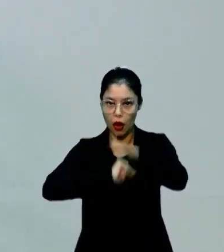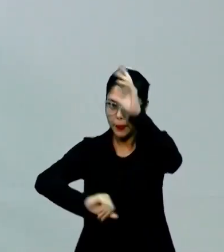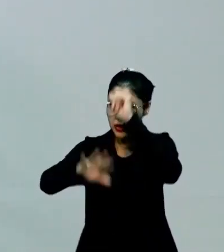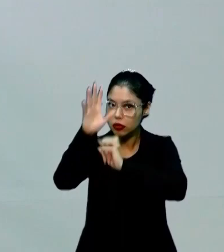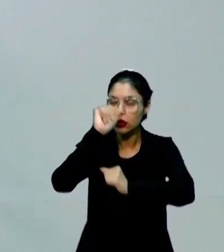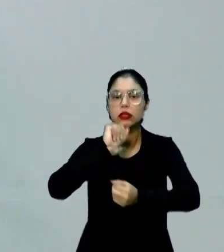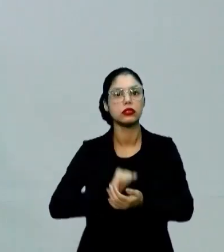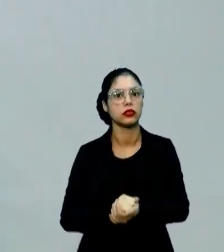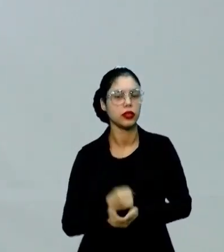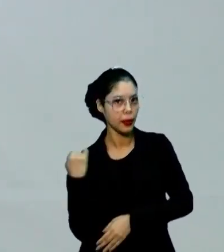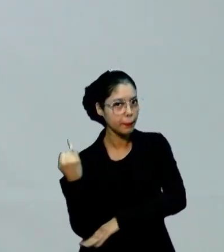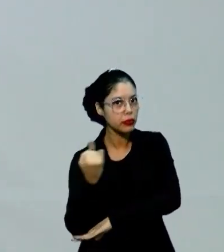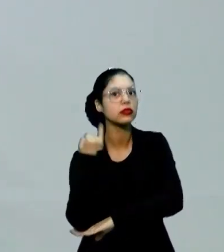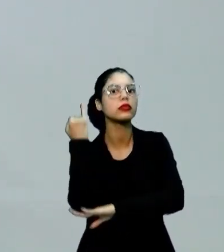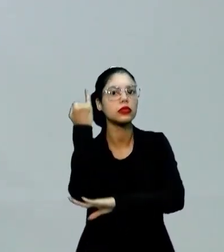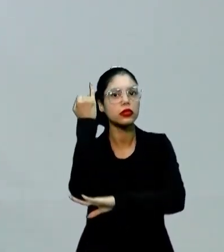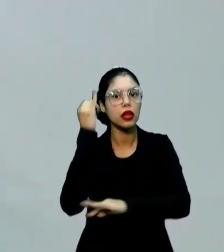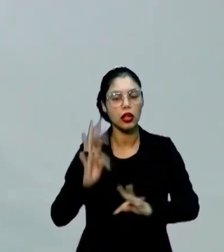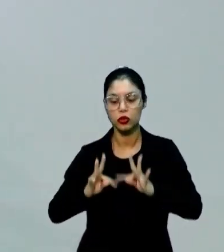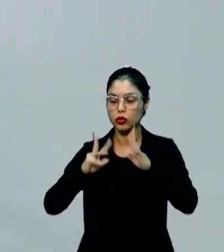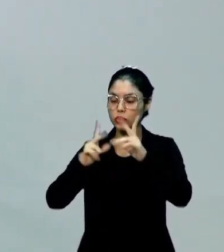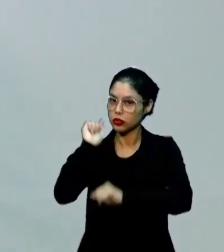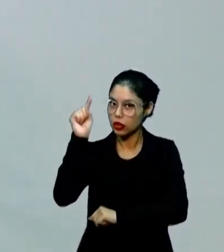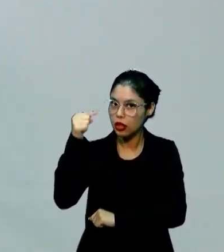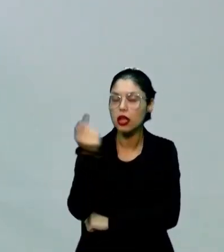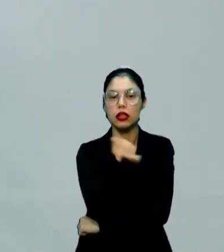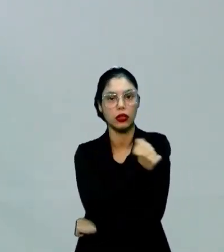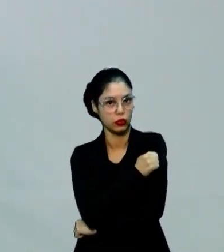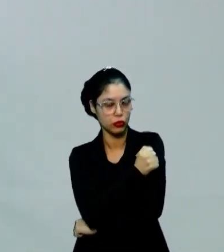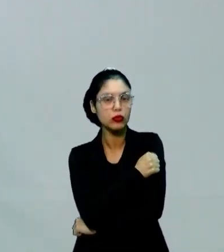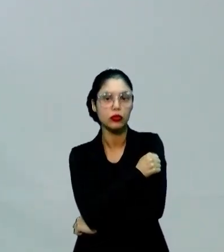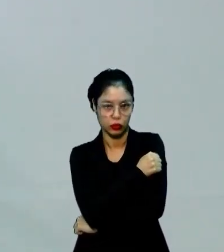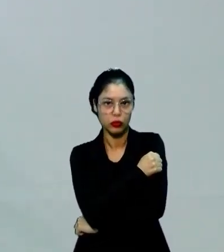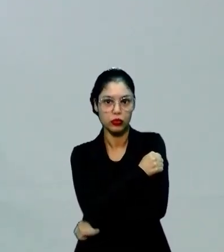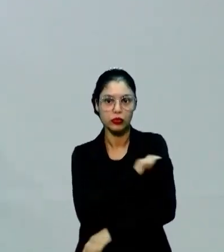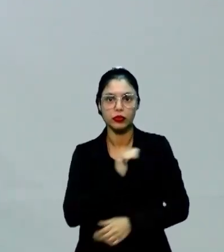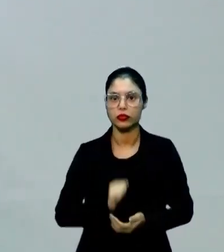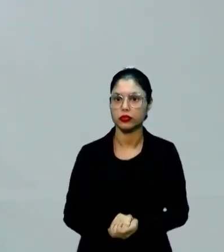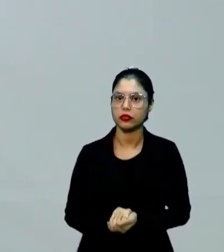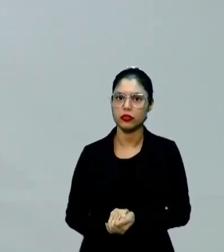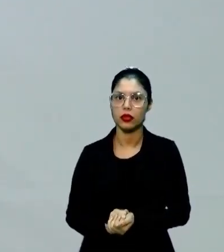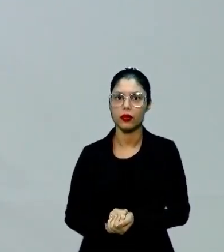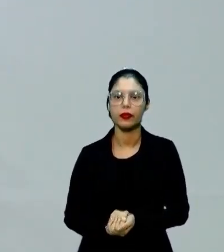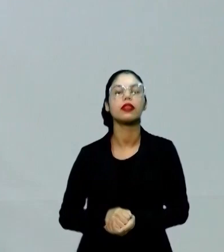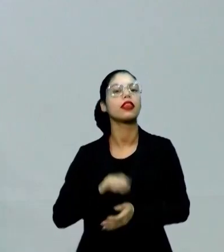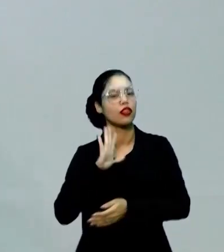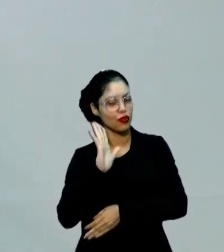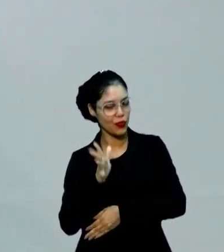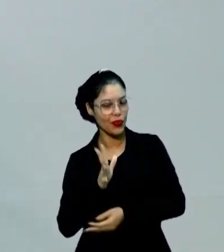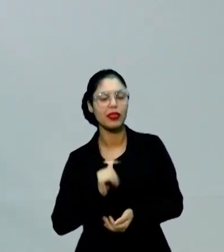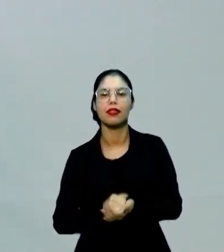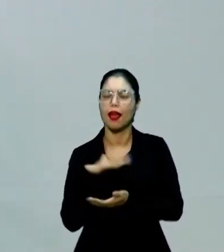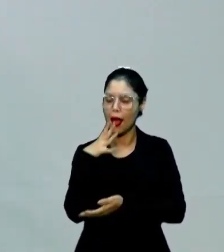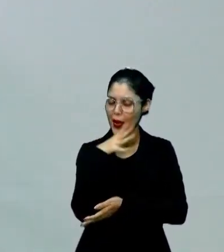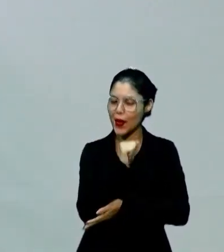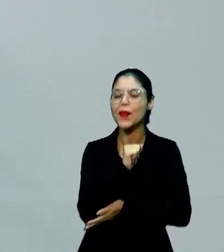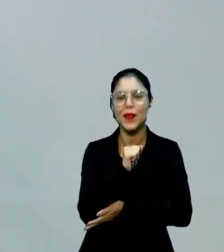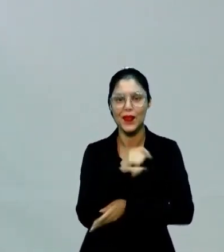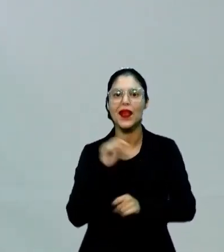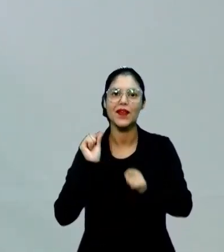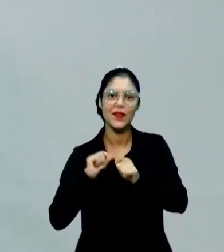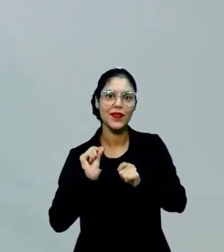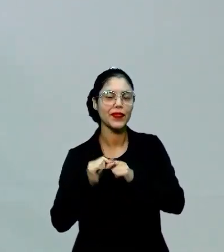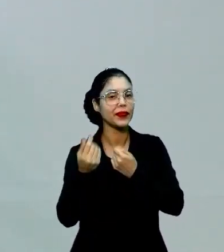aprendizado, principalmente para todos aqueles alunos e alunas que muito em breve irão se submeter